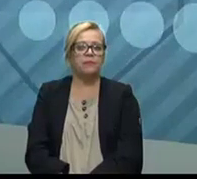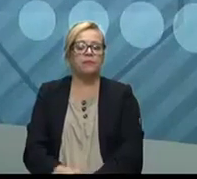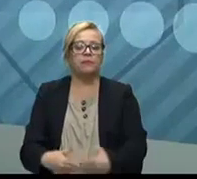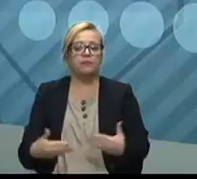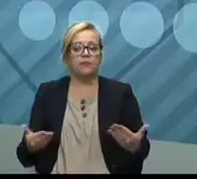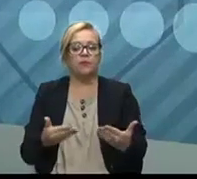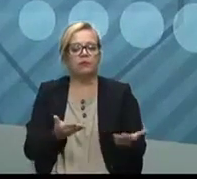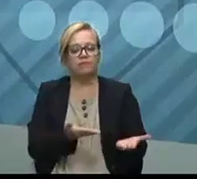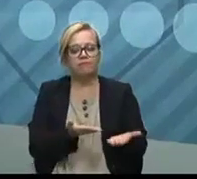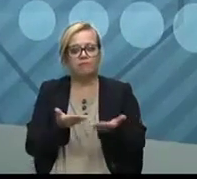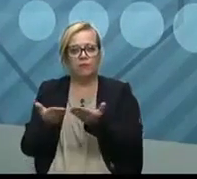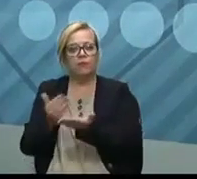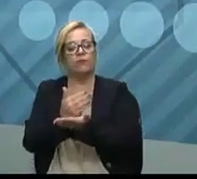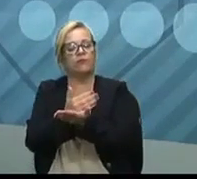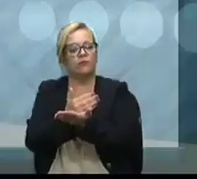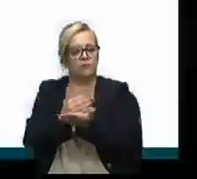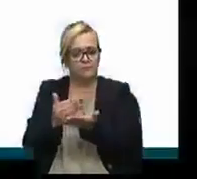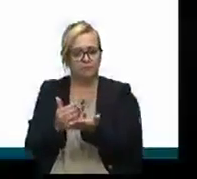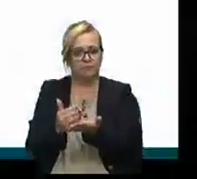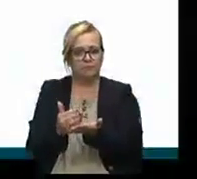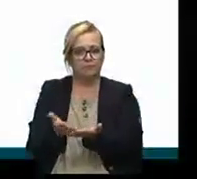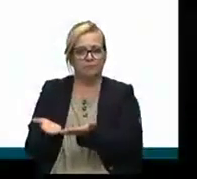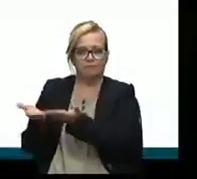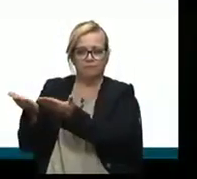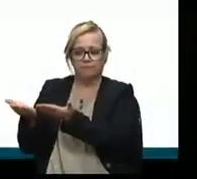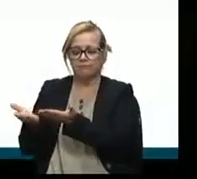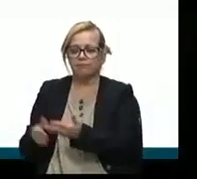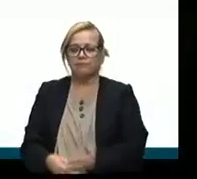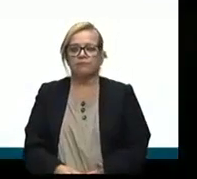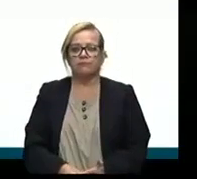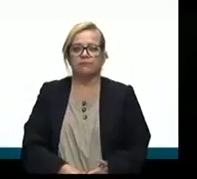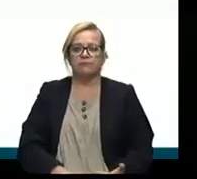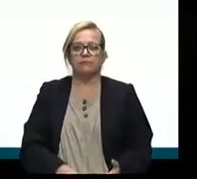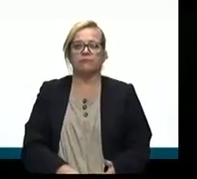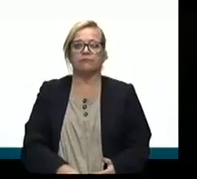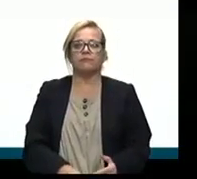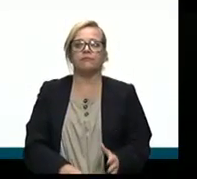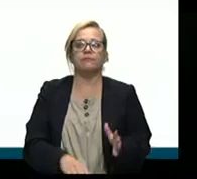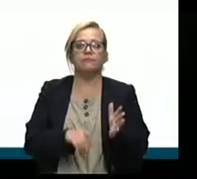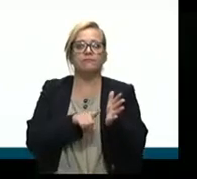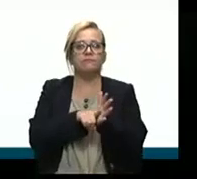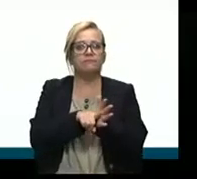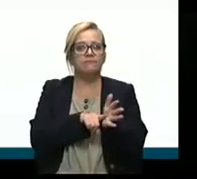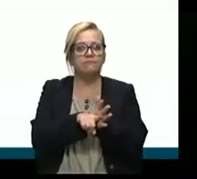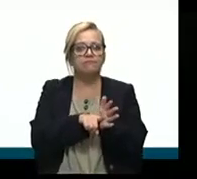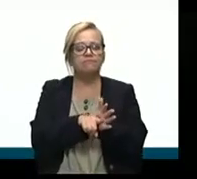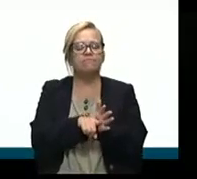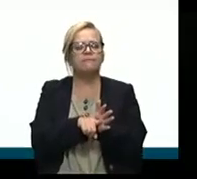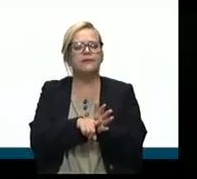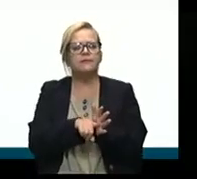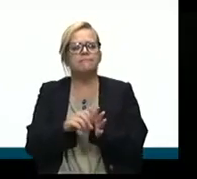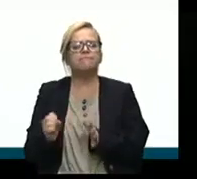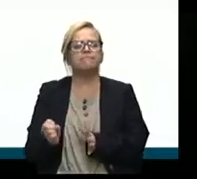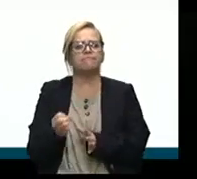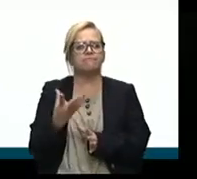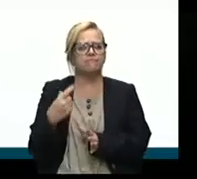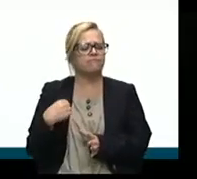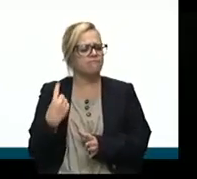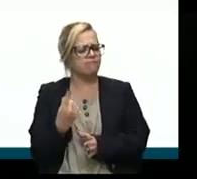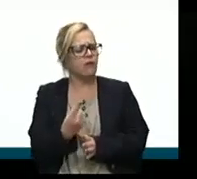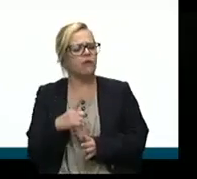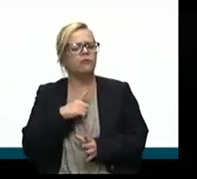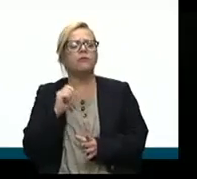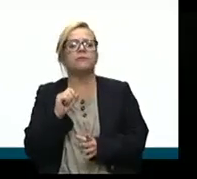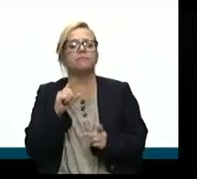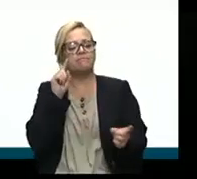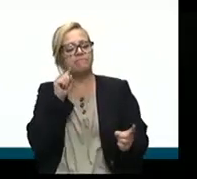Agora eu convido você a darmos início à nossa aula. Acompanhe no quadro. Muitas das pesquisas e investigações que realizamos têm o